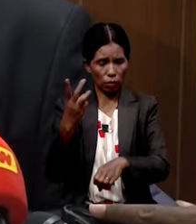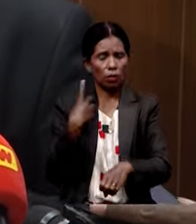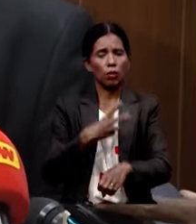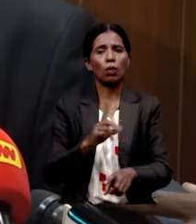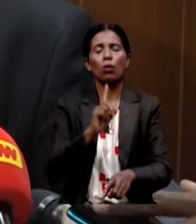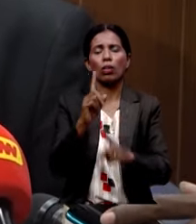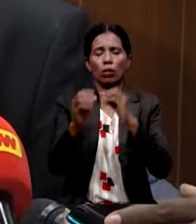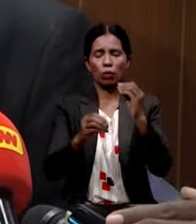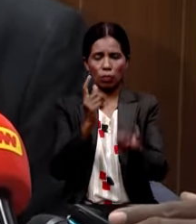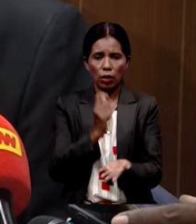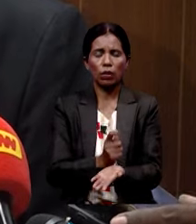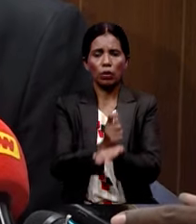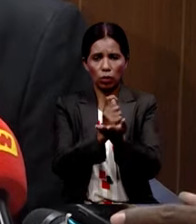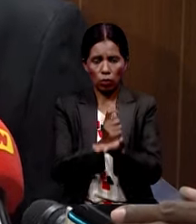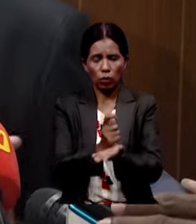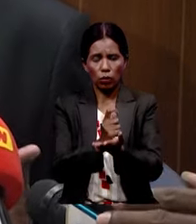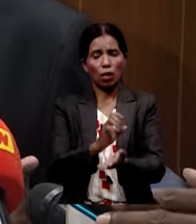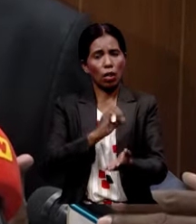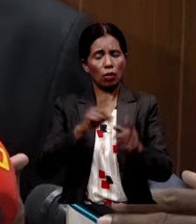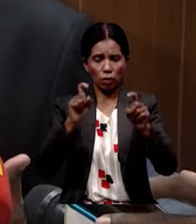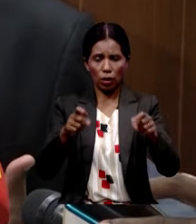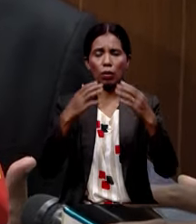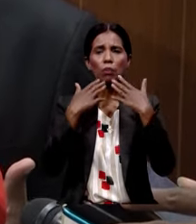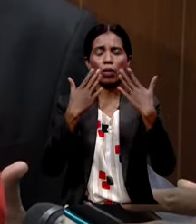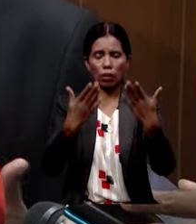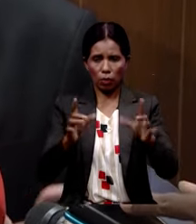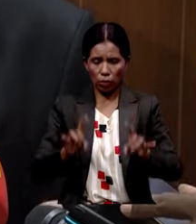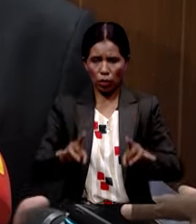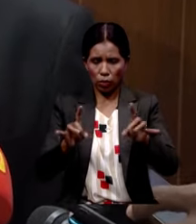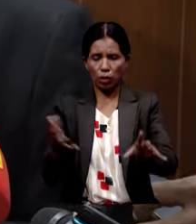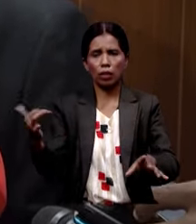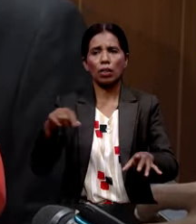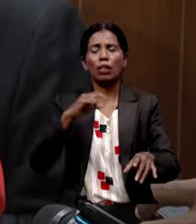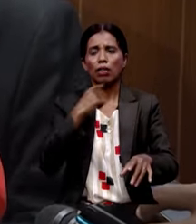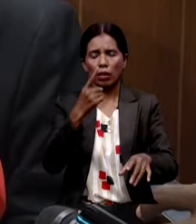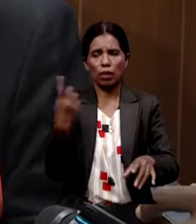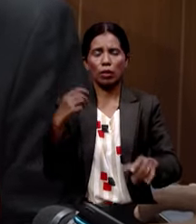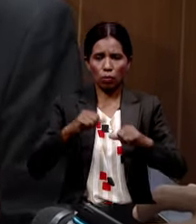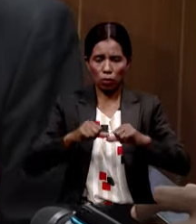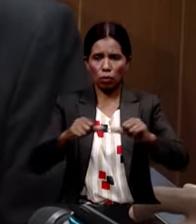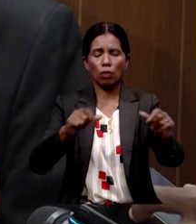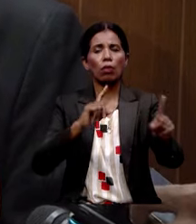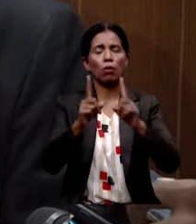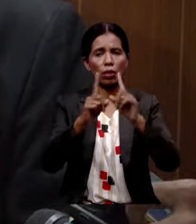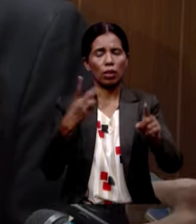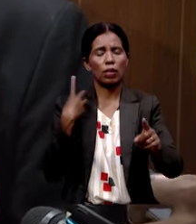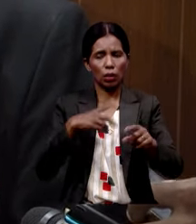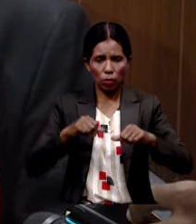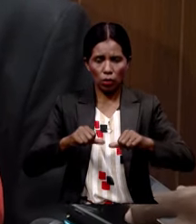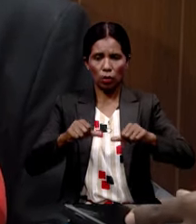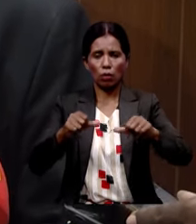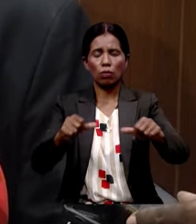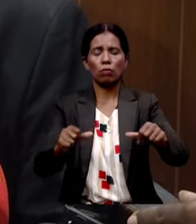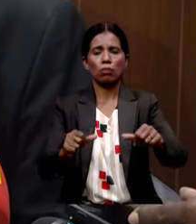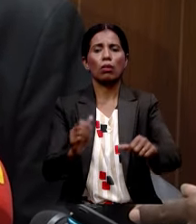atauro atu sai centro. No how tem que agradece ba Australia. Sira hatete ita sei continua colia, ita sei continua explora. E essa ida